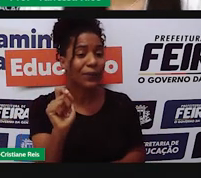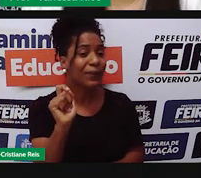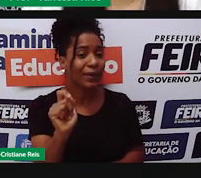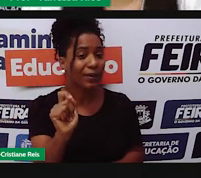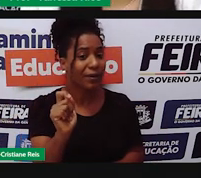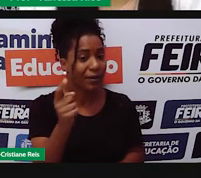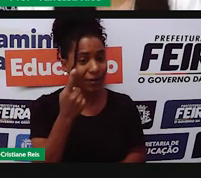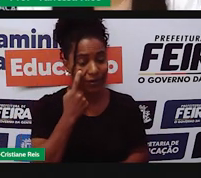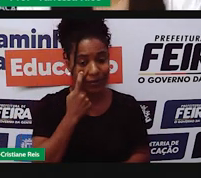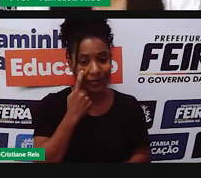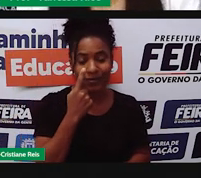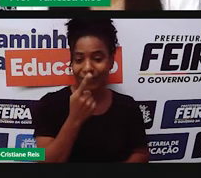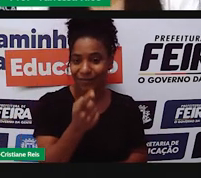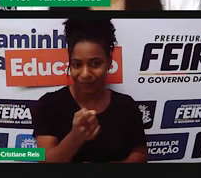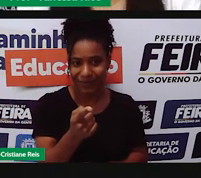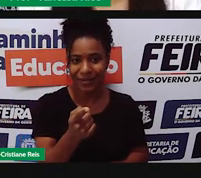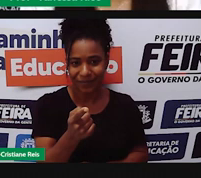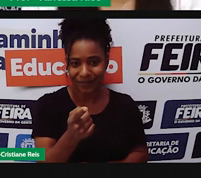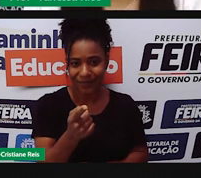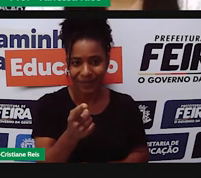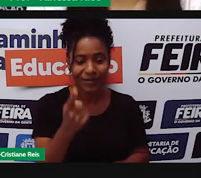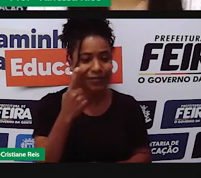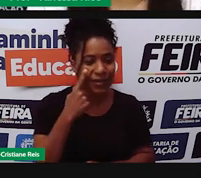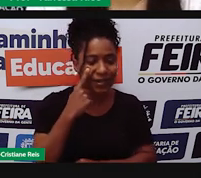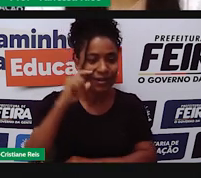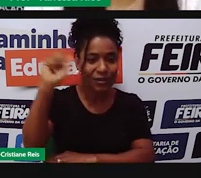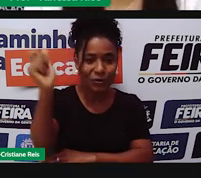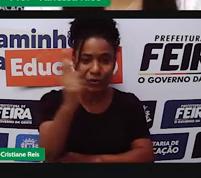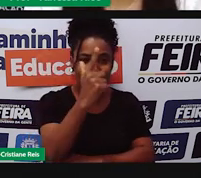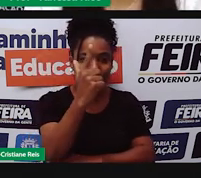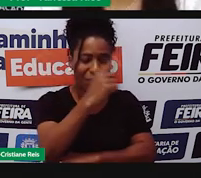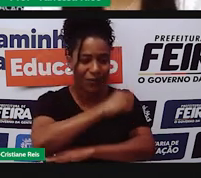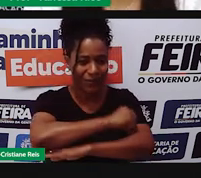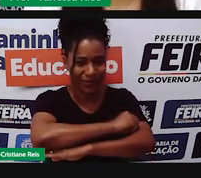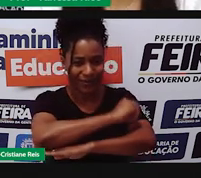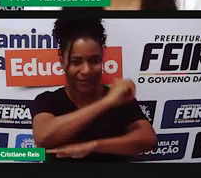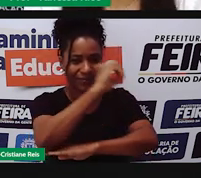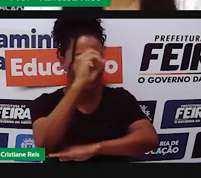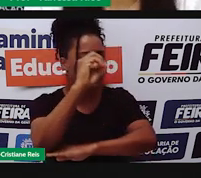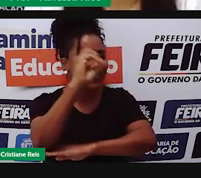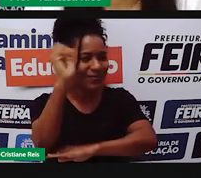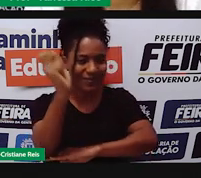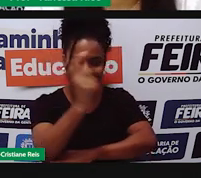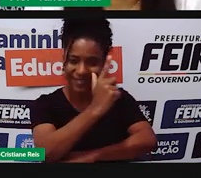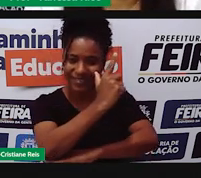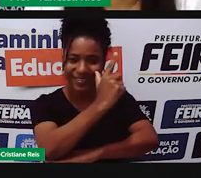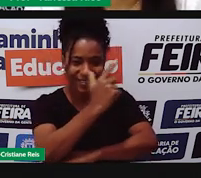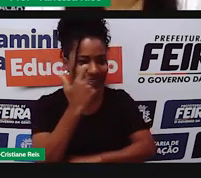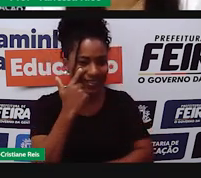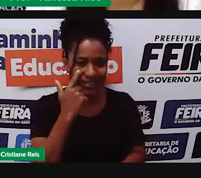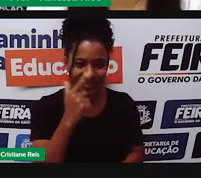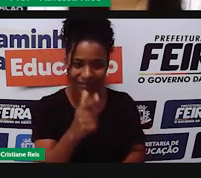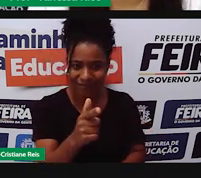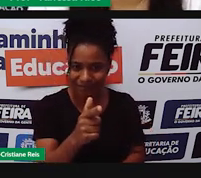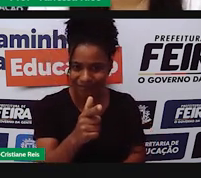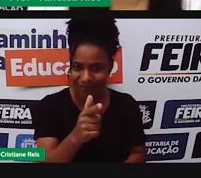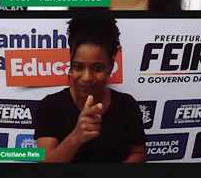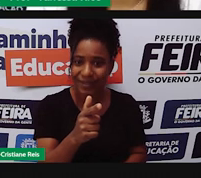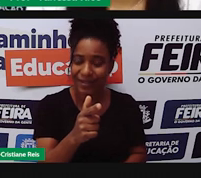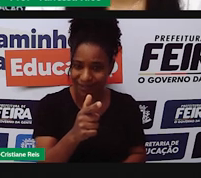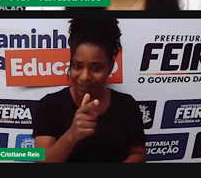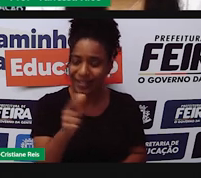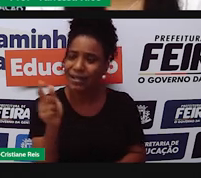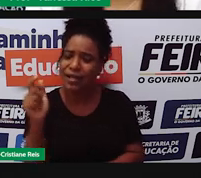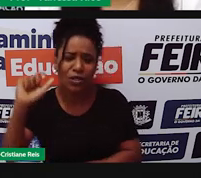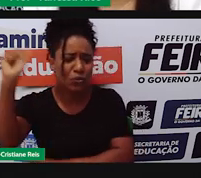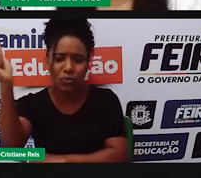A gente observa aí com sol e sem sol. Aí alguns podem perguntar, Pró, mas aí tá de noite a gente não tem o